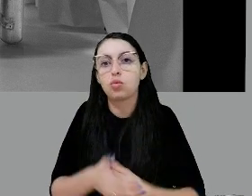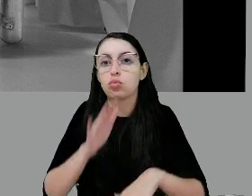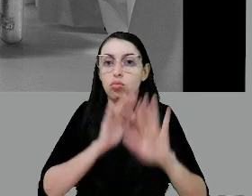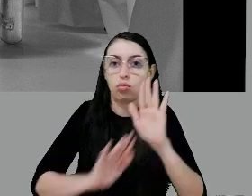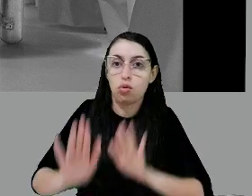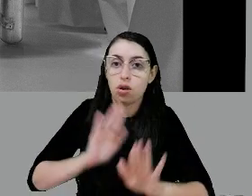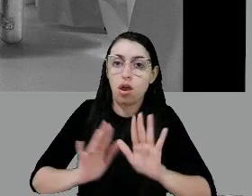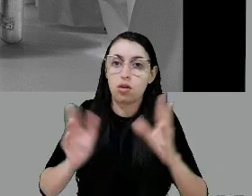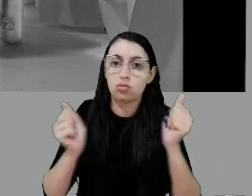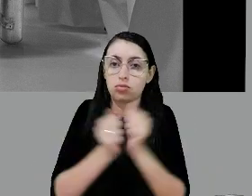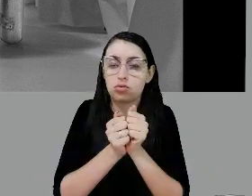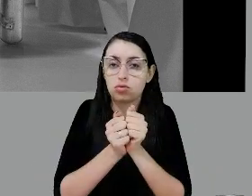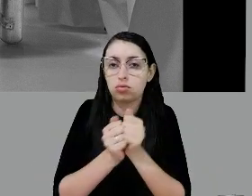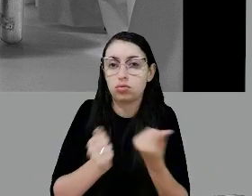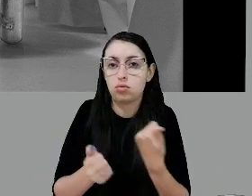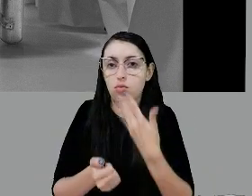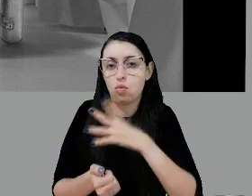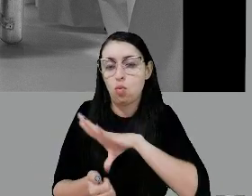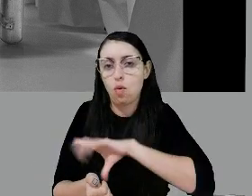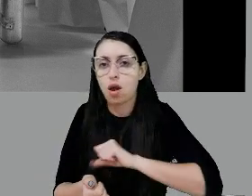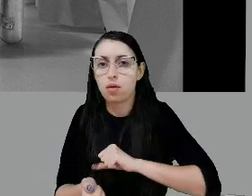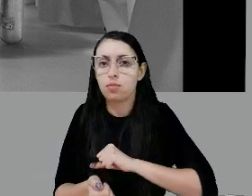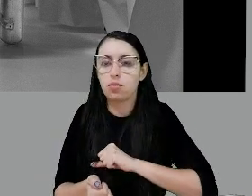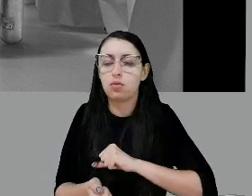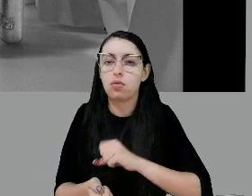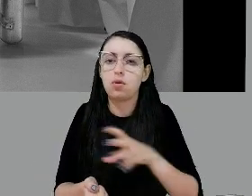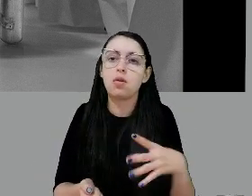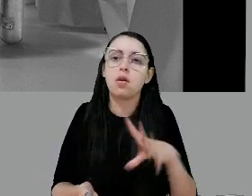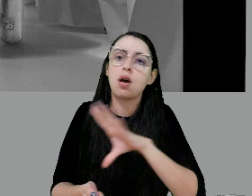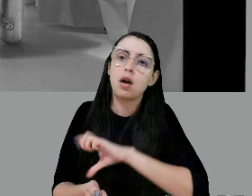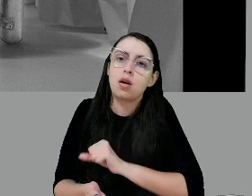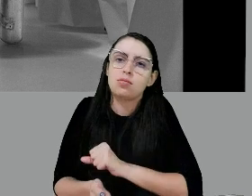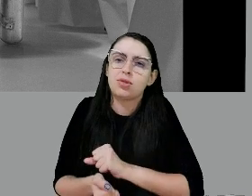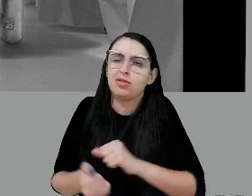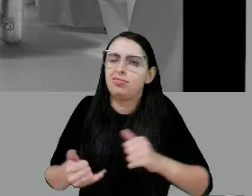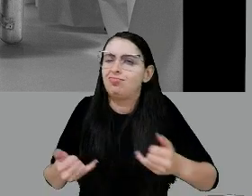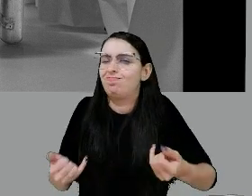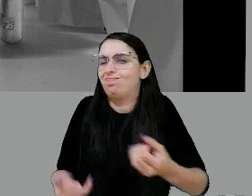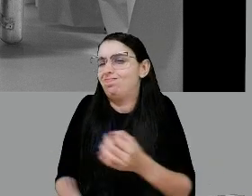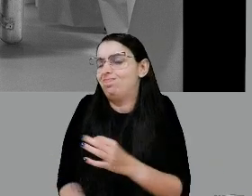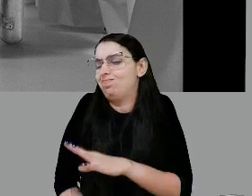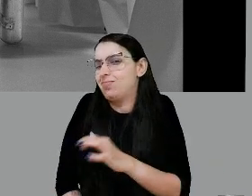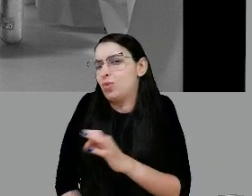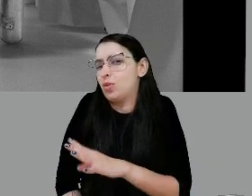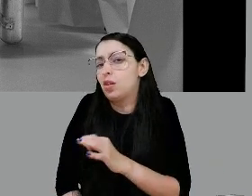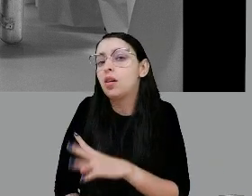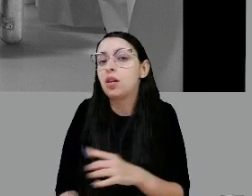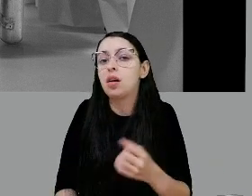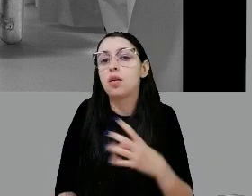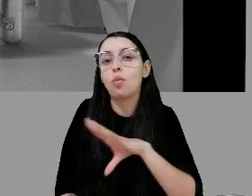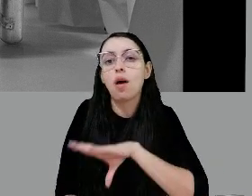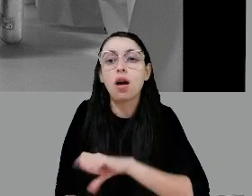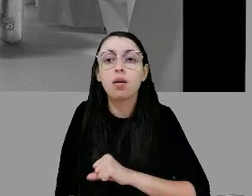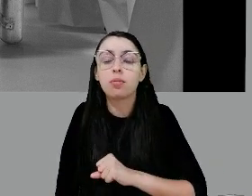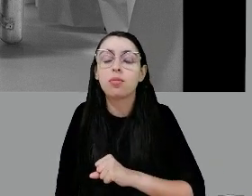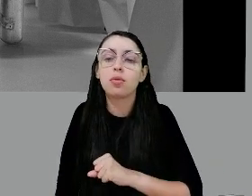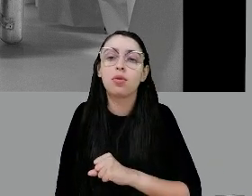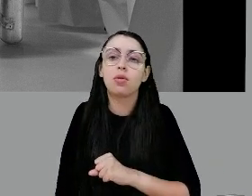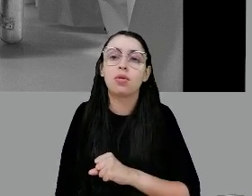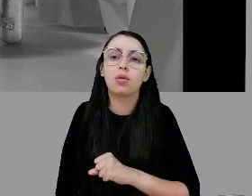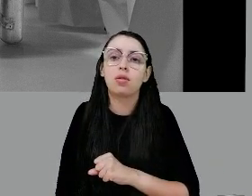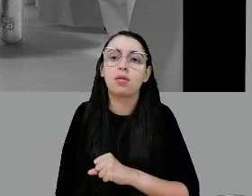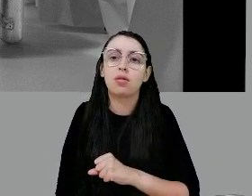a prevenção, junto com o amor materno na dor e o amor materno, digamos